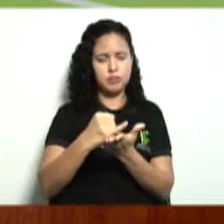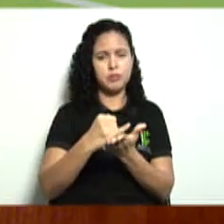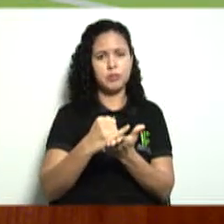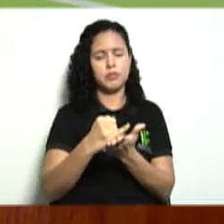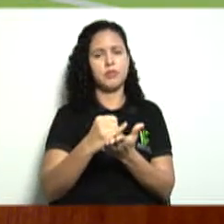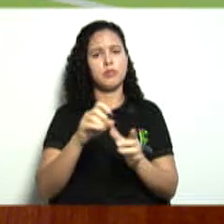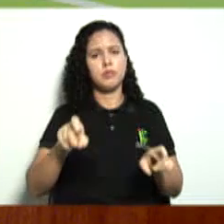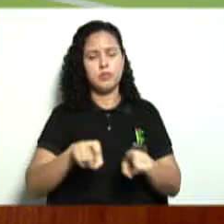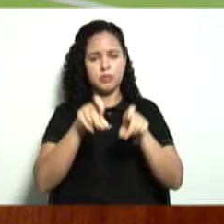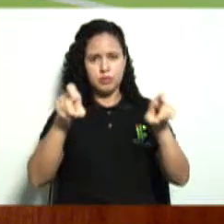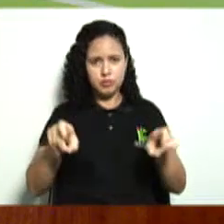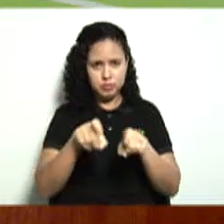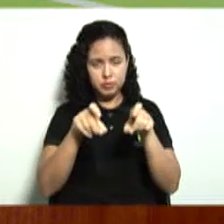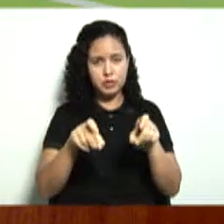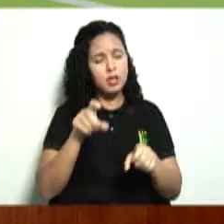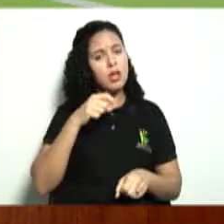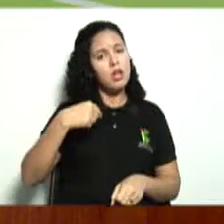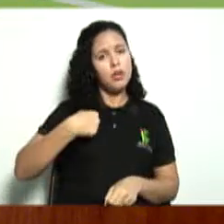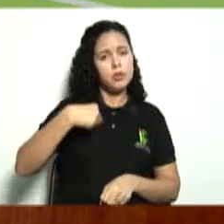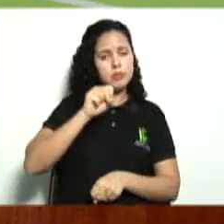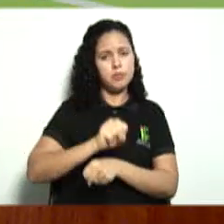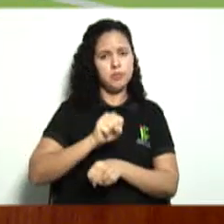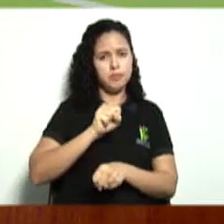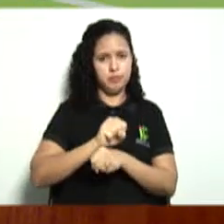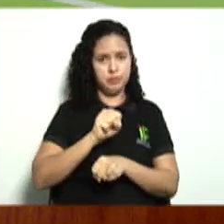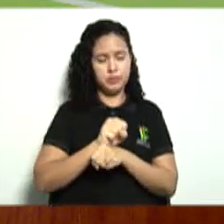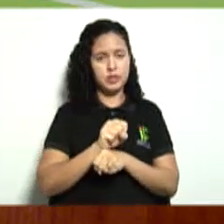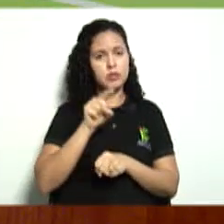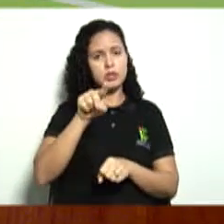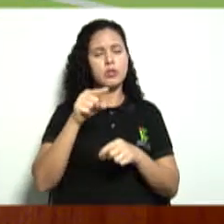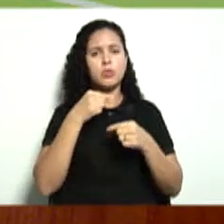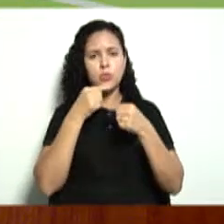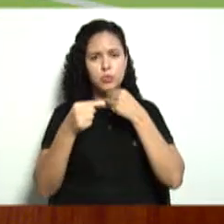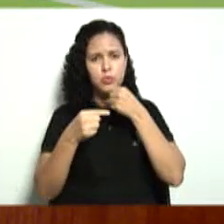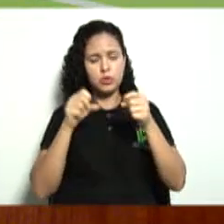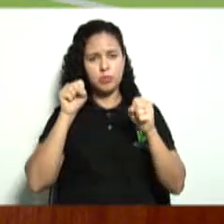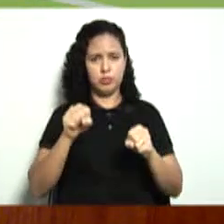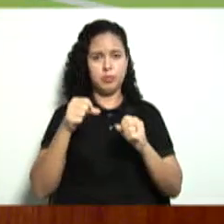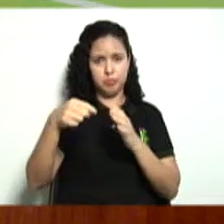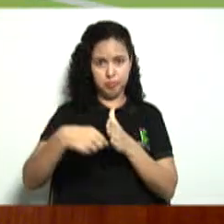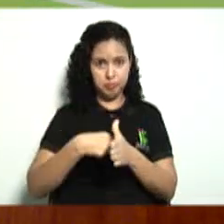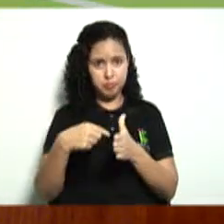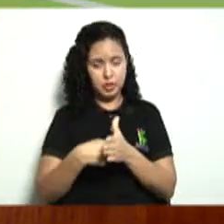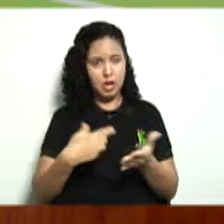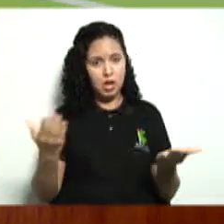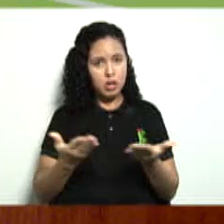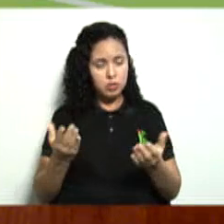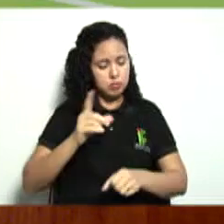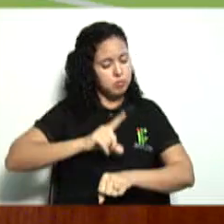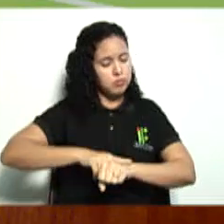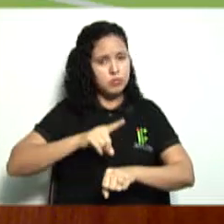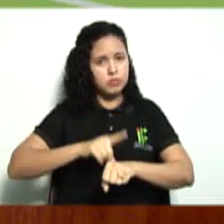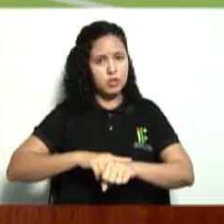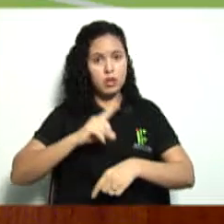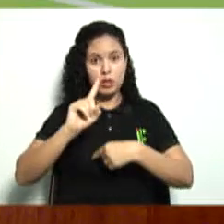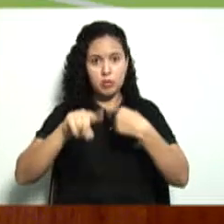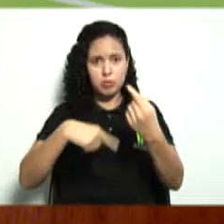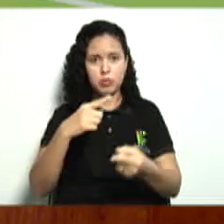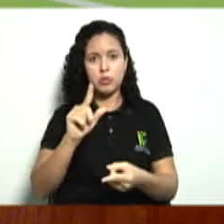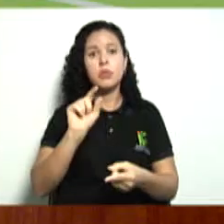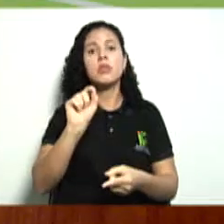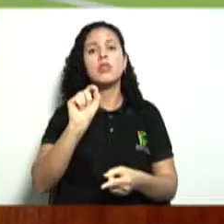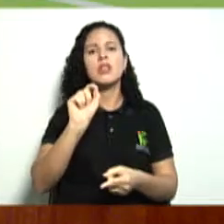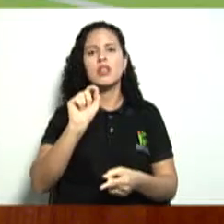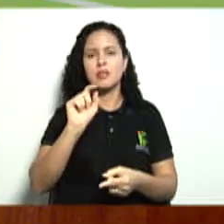e eu estou aguardando vocês aqui, como o professor Luiz falou. Você tem que tirar suas dúvidas, esse é o momento, né, que daqui a pouco você vai fazer sua